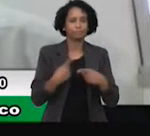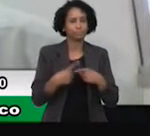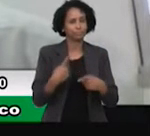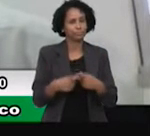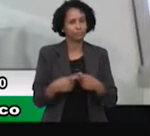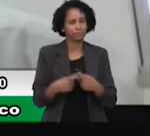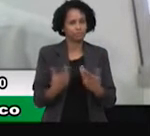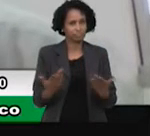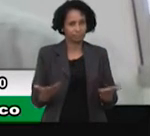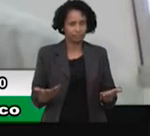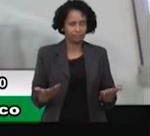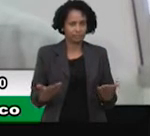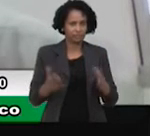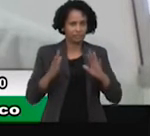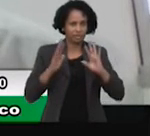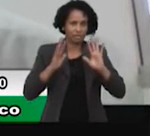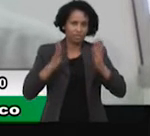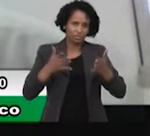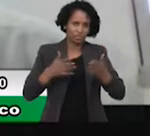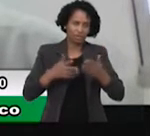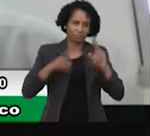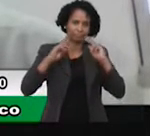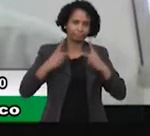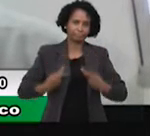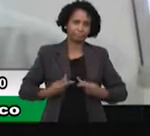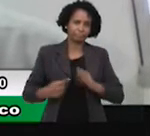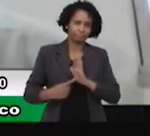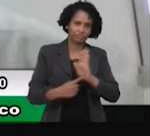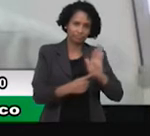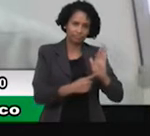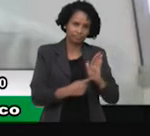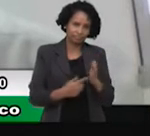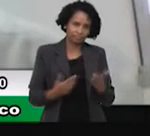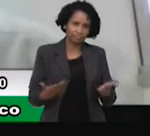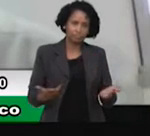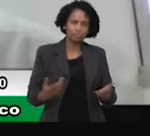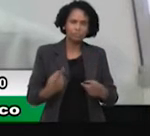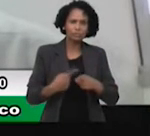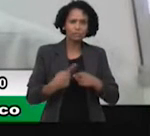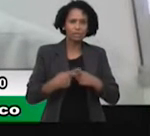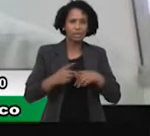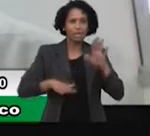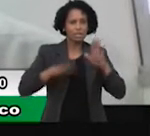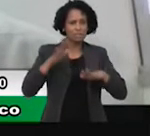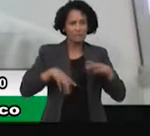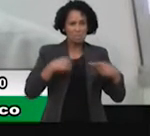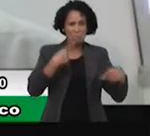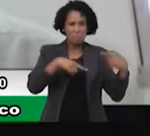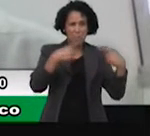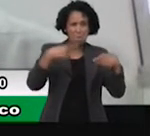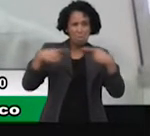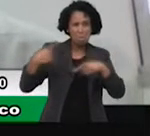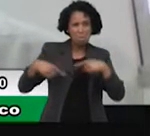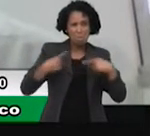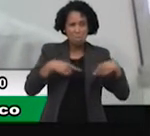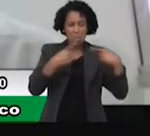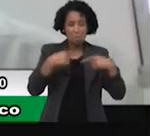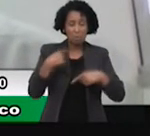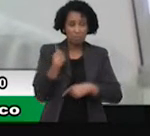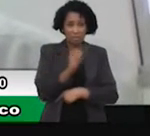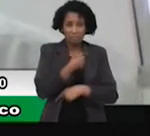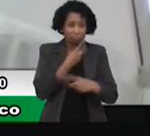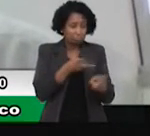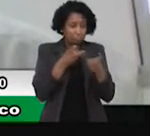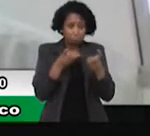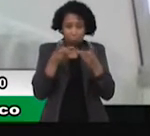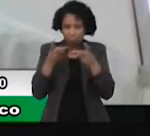porque aqui está manifesto a humanidade, né? Que às vezes, no calor de algumas discussões, a gente não percebe, mas aqui está